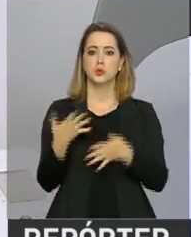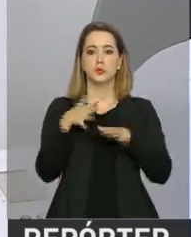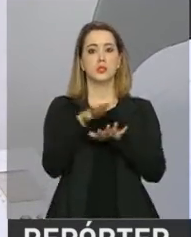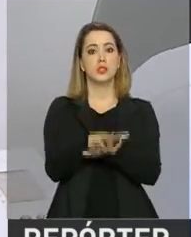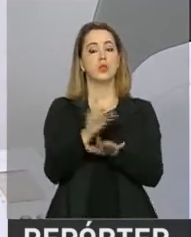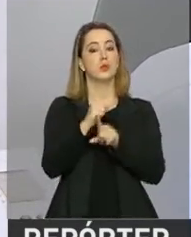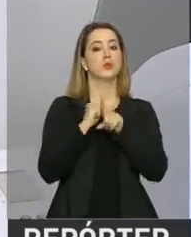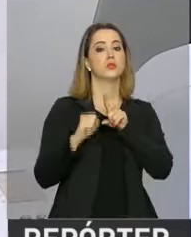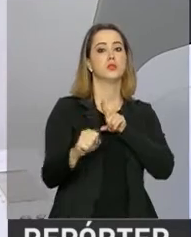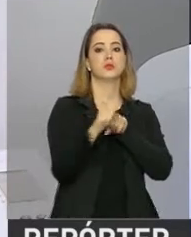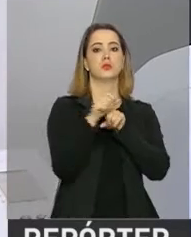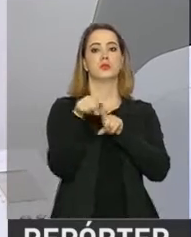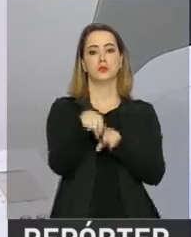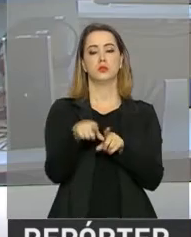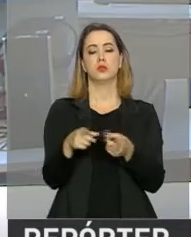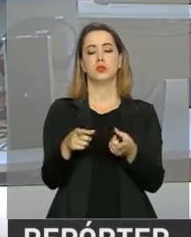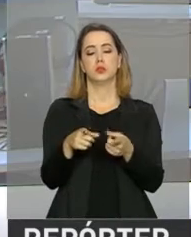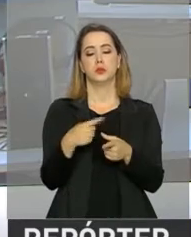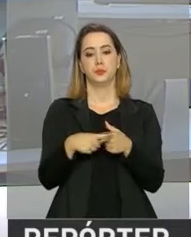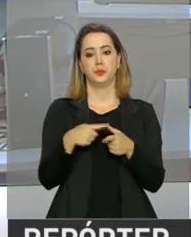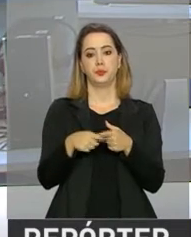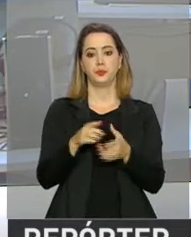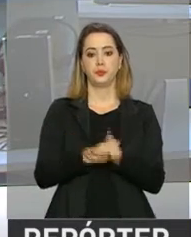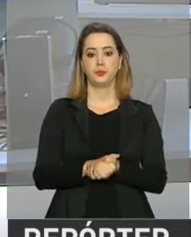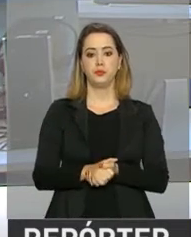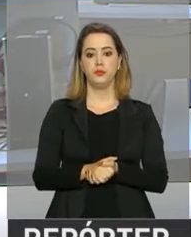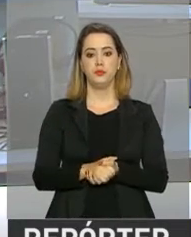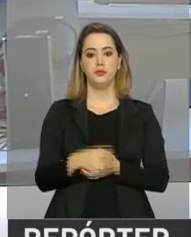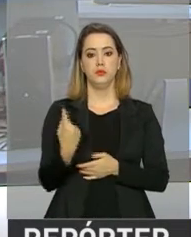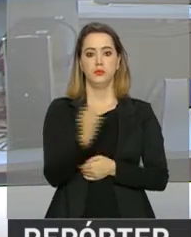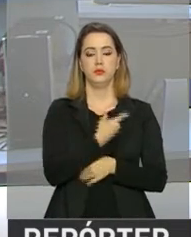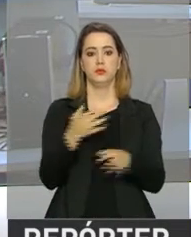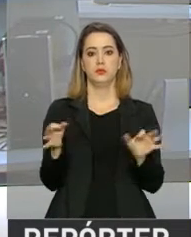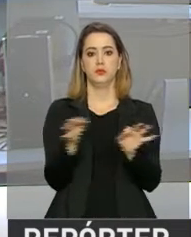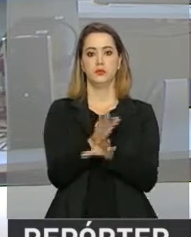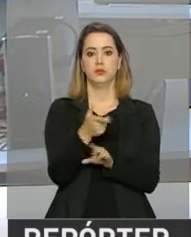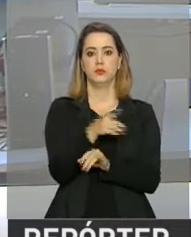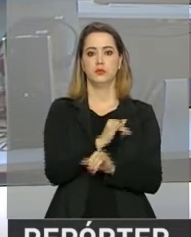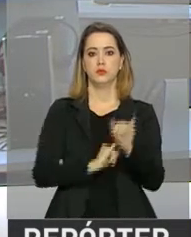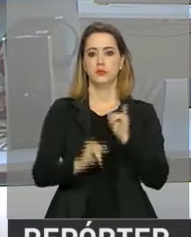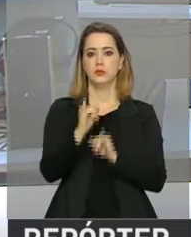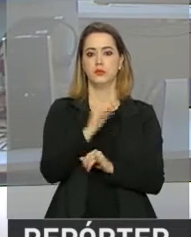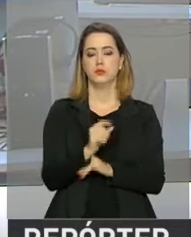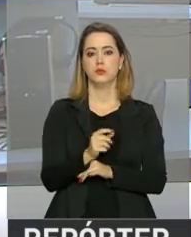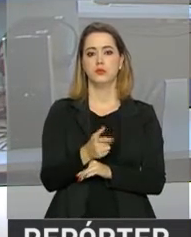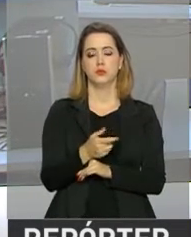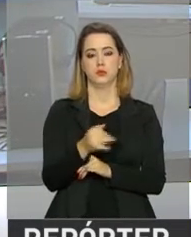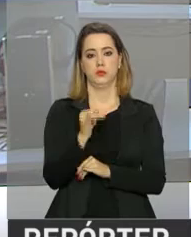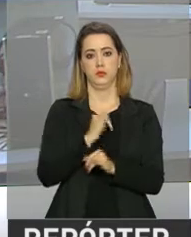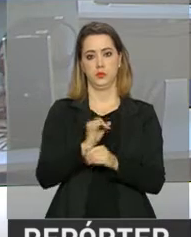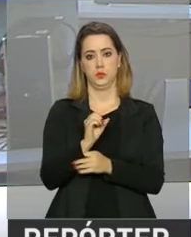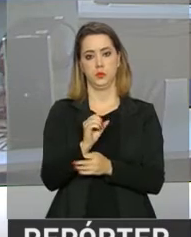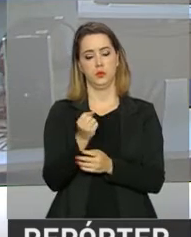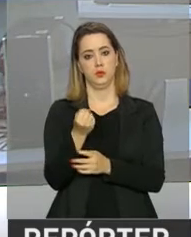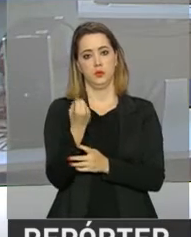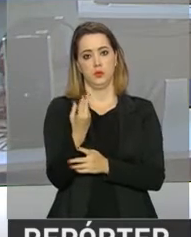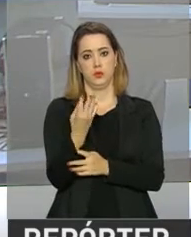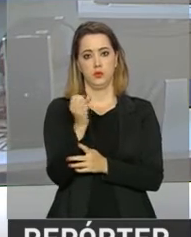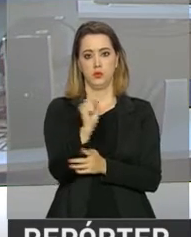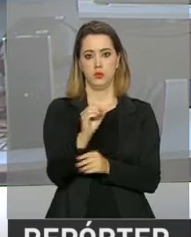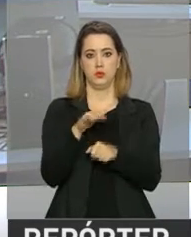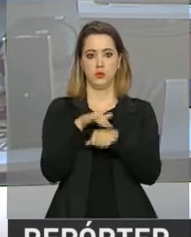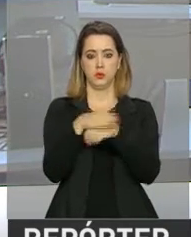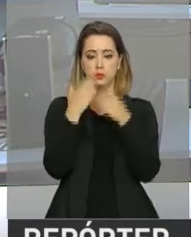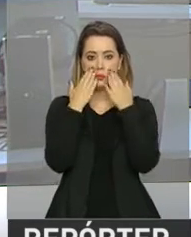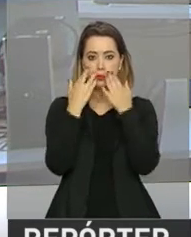social desse tipo de deficiência. Nós ficamos por aqui. Podemos voltar a qualquer momento com outras informações às 8 da noite,